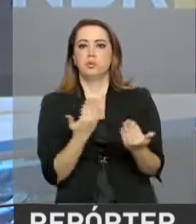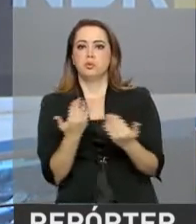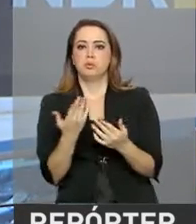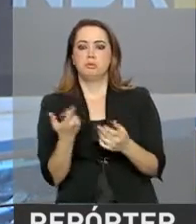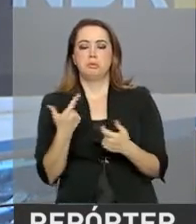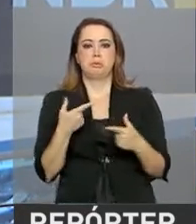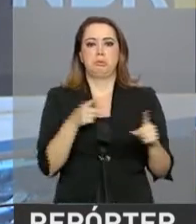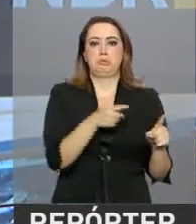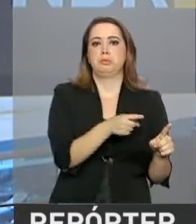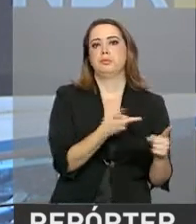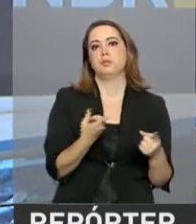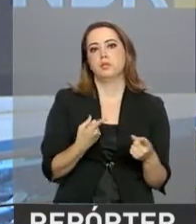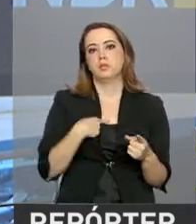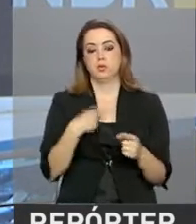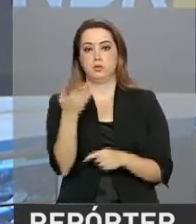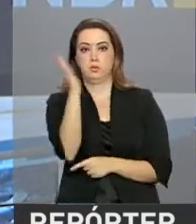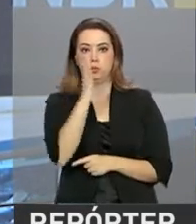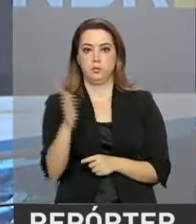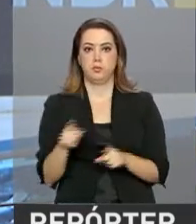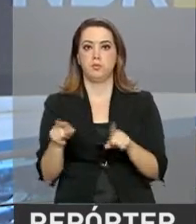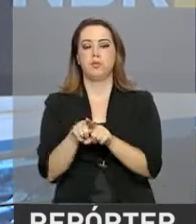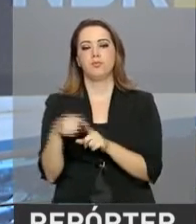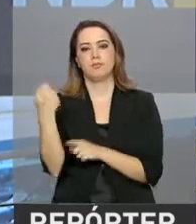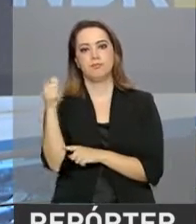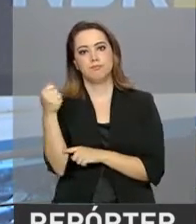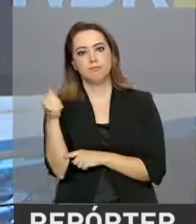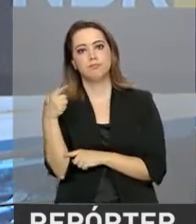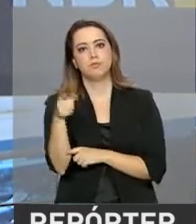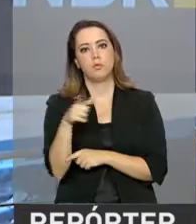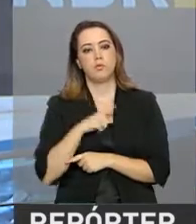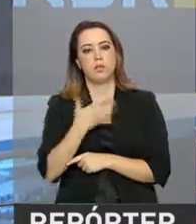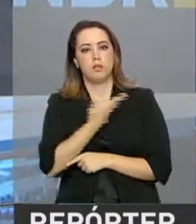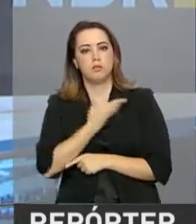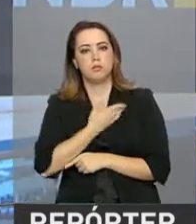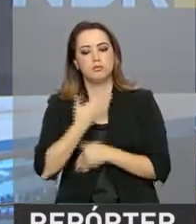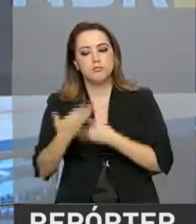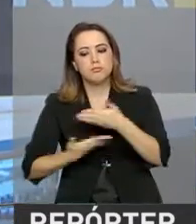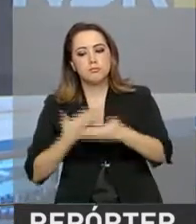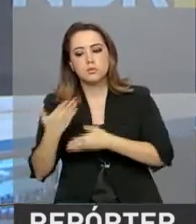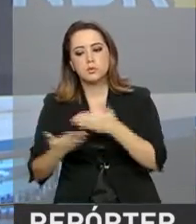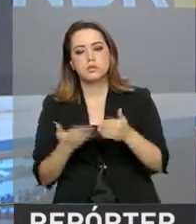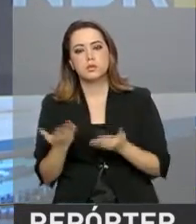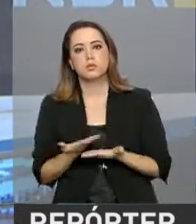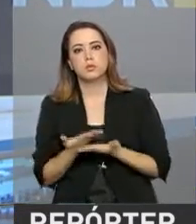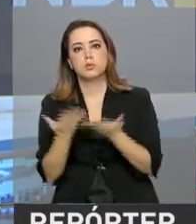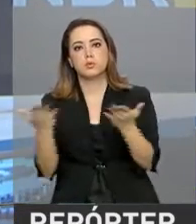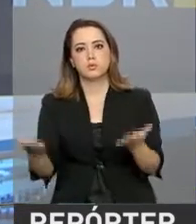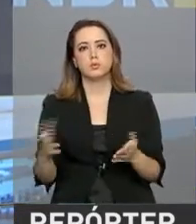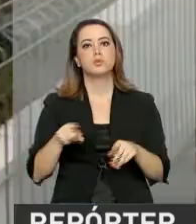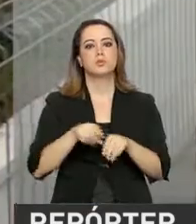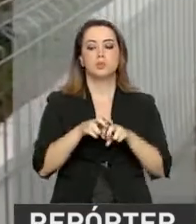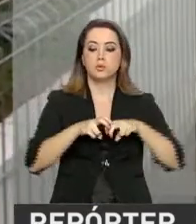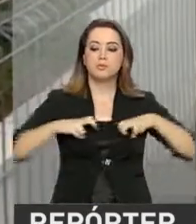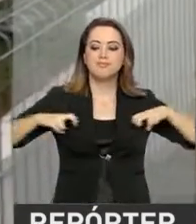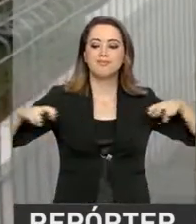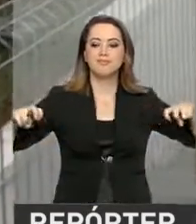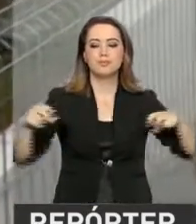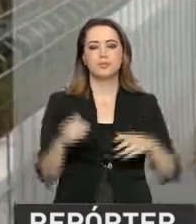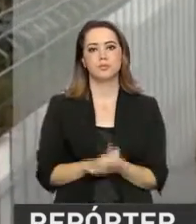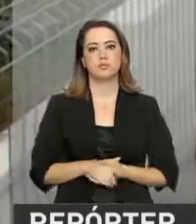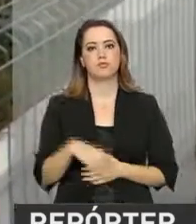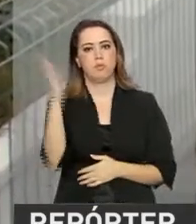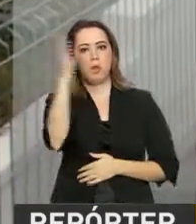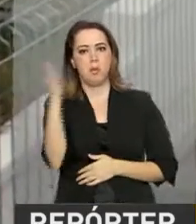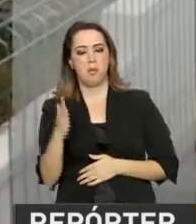a ideia é levar a amizade que rola dentro das quadras para as arquibancadas brasileiros e argentinos